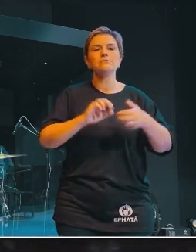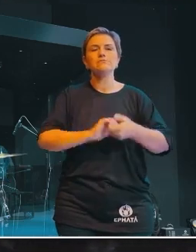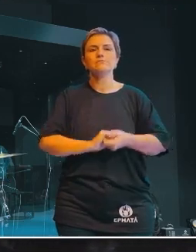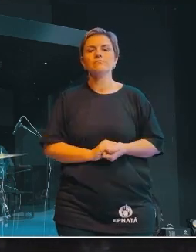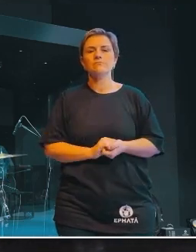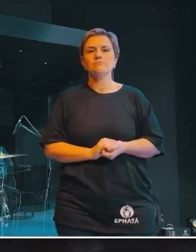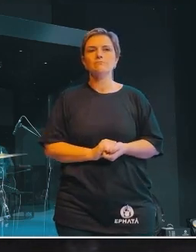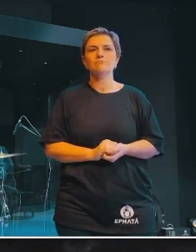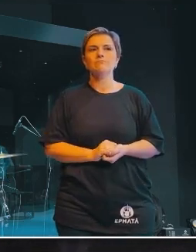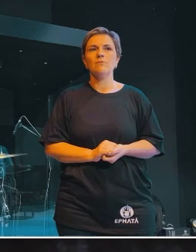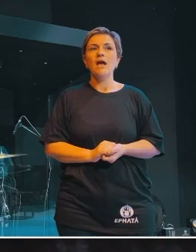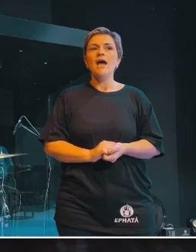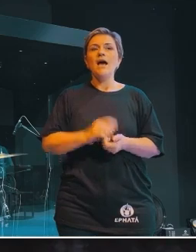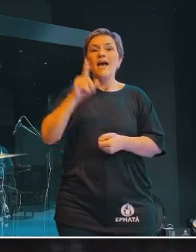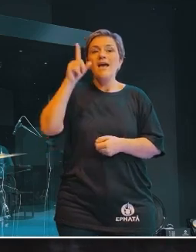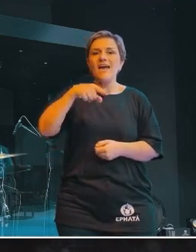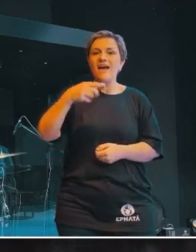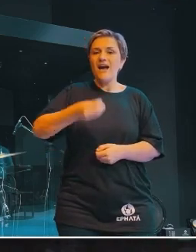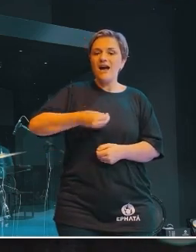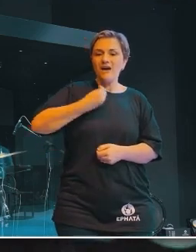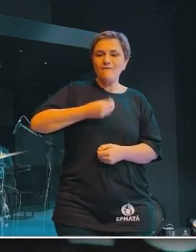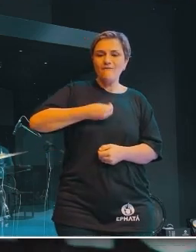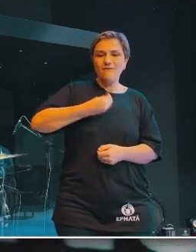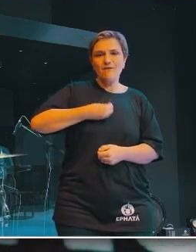é avivamento!